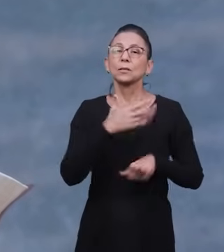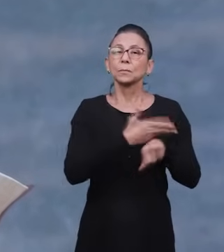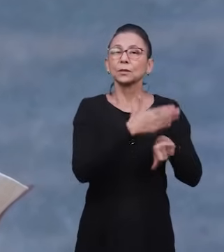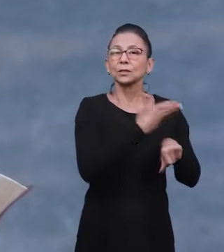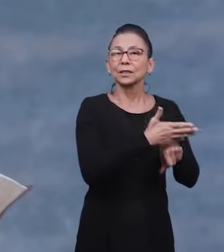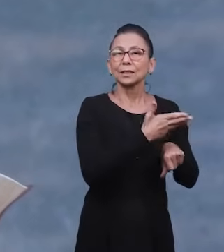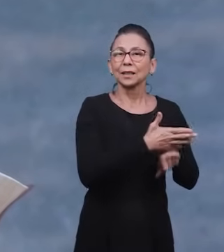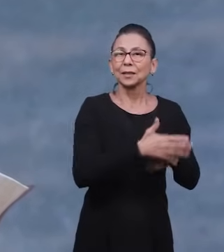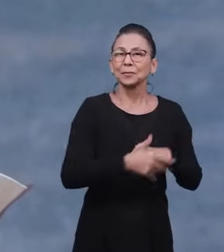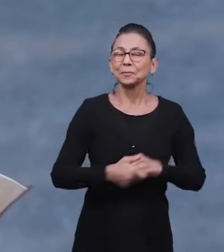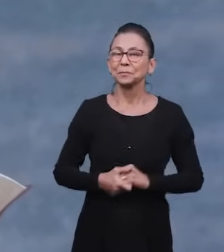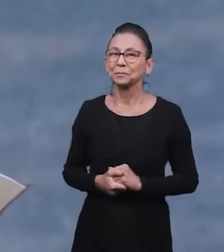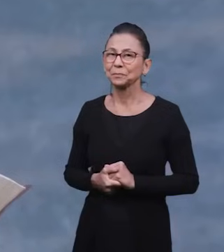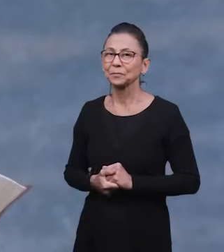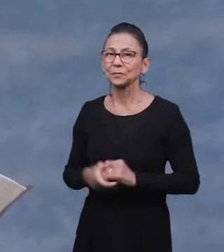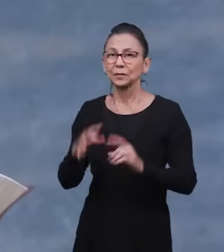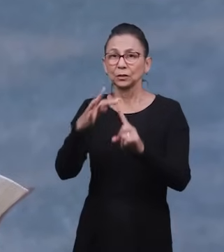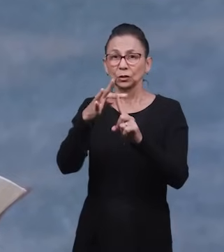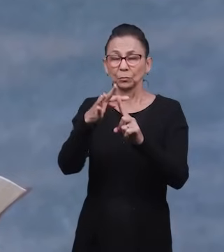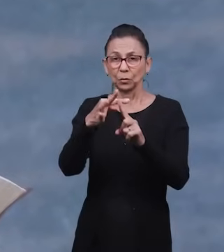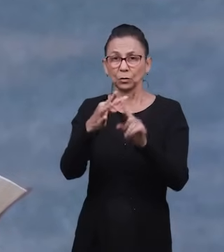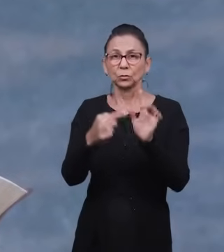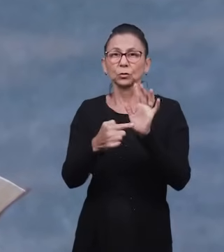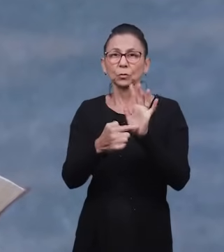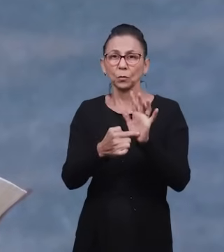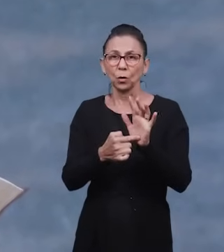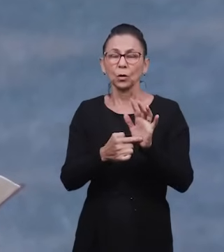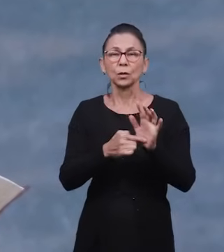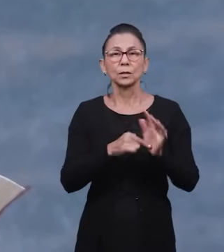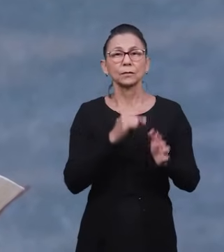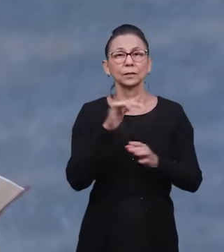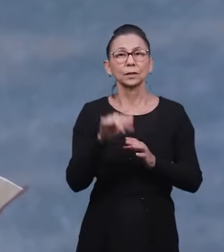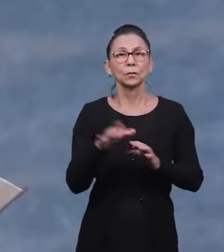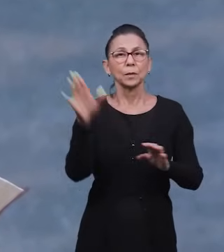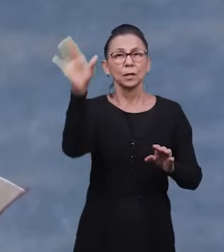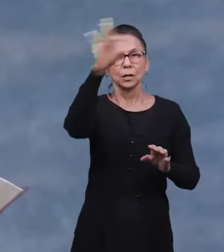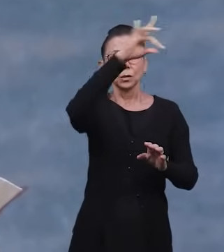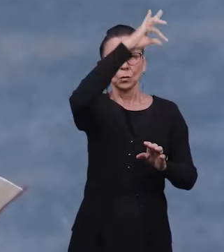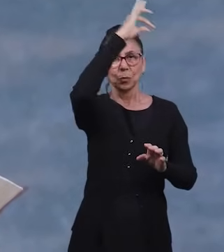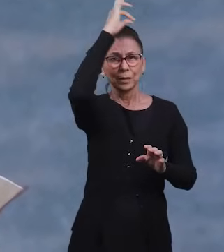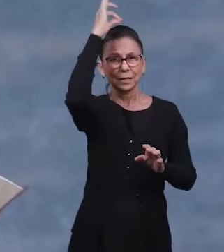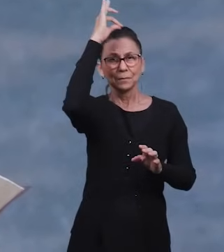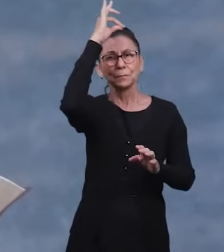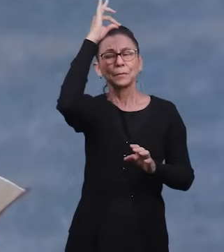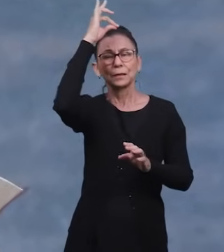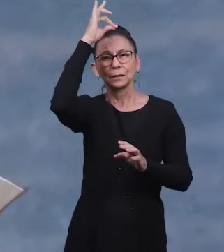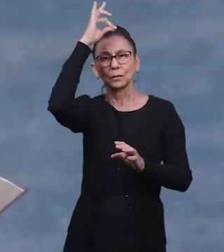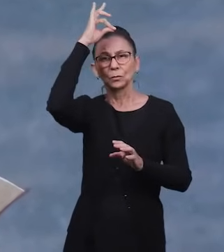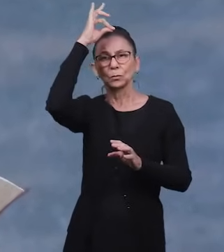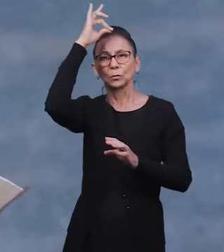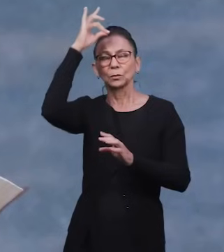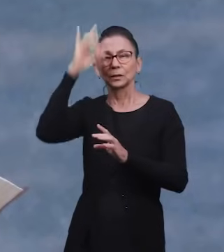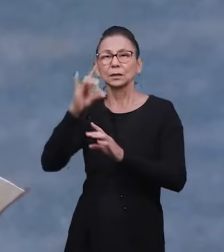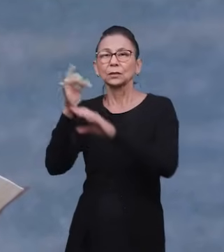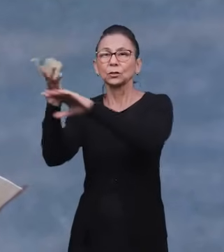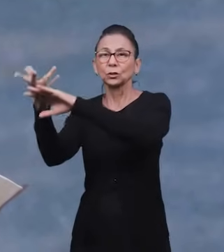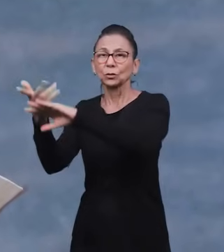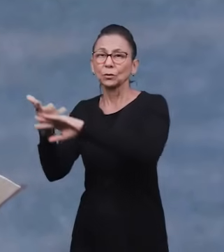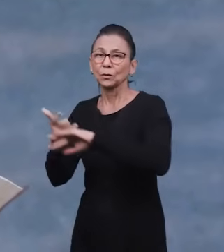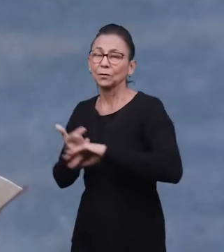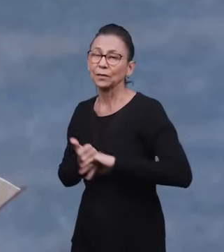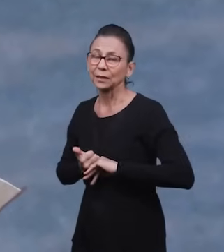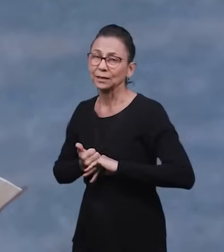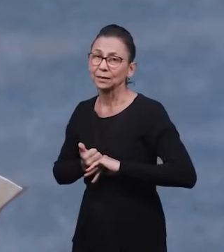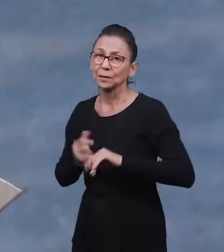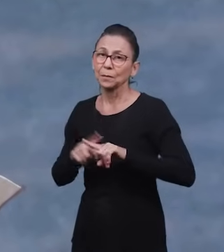Obedecendo espíritos enganadores. Está lá em 1 Timóteo 4:1, está o texto bem aí. E eles cauterizaram, eles